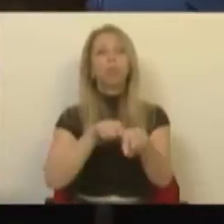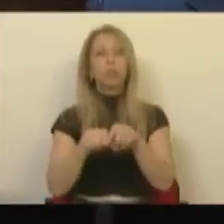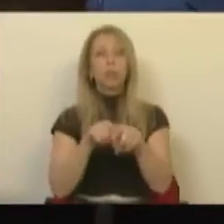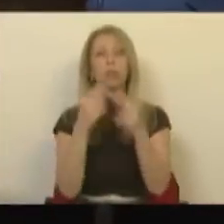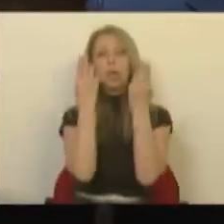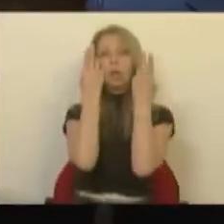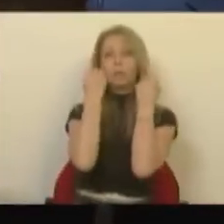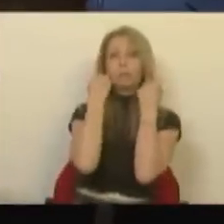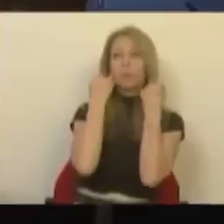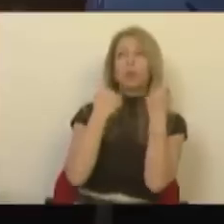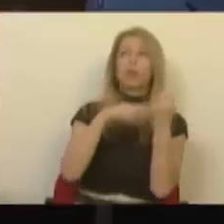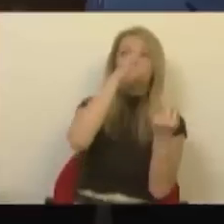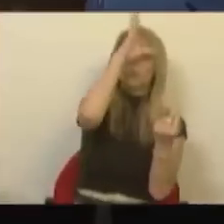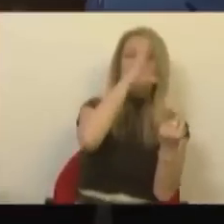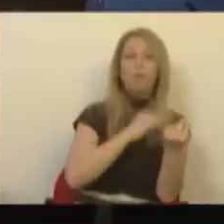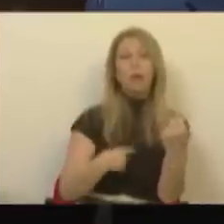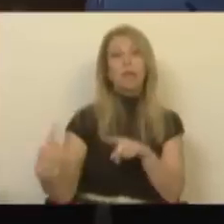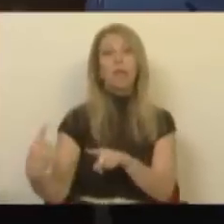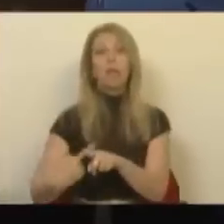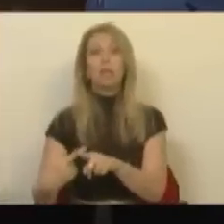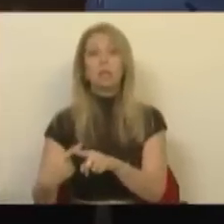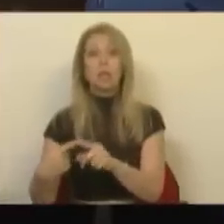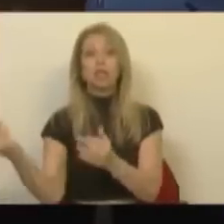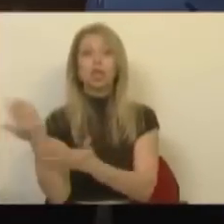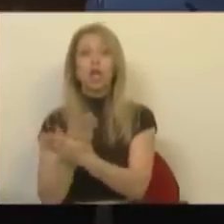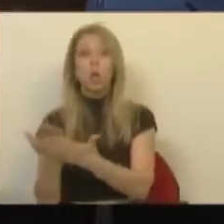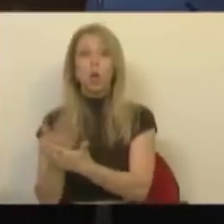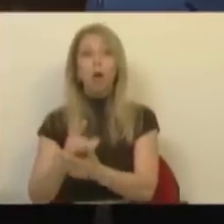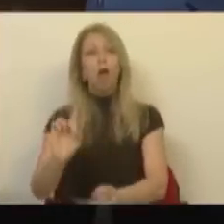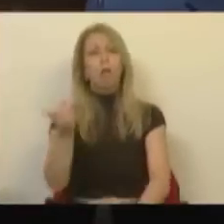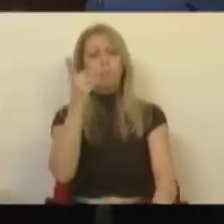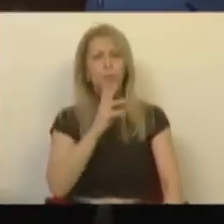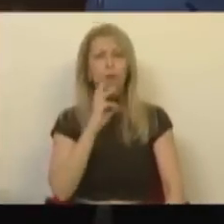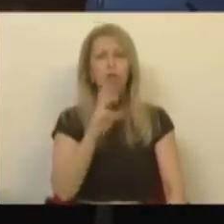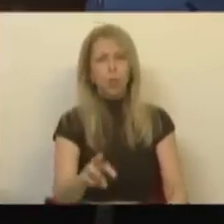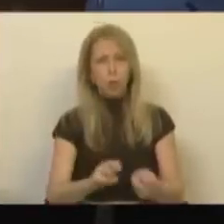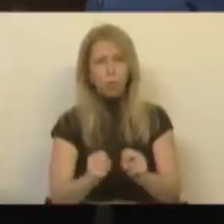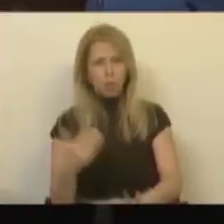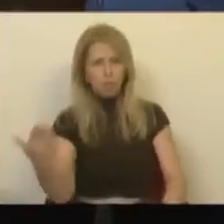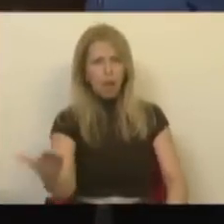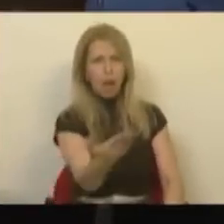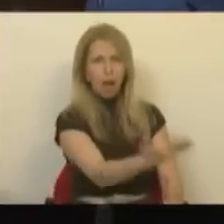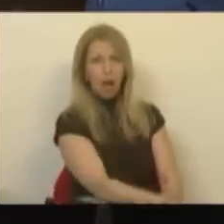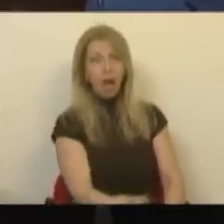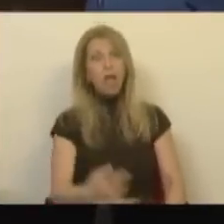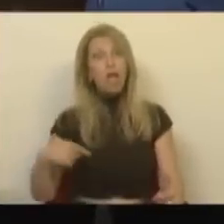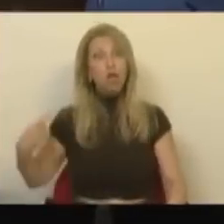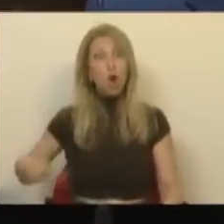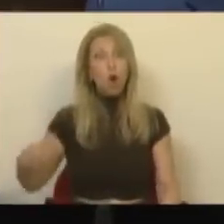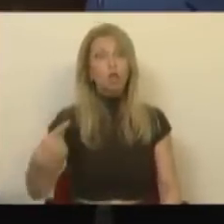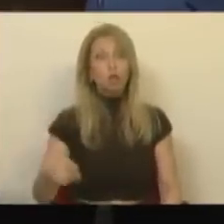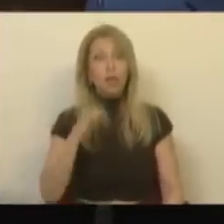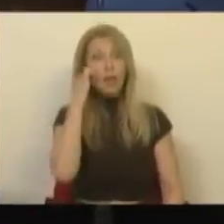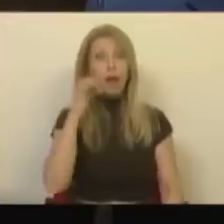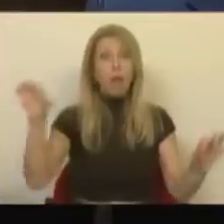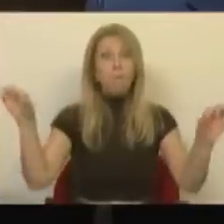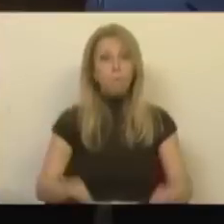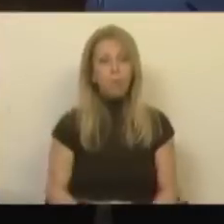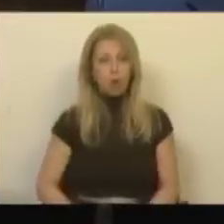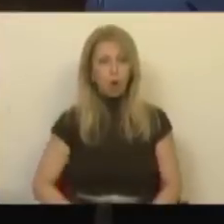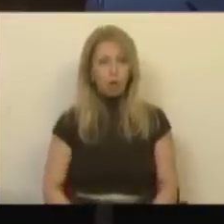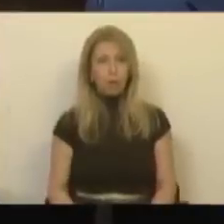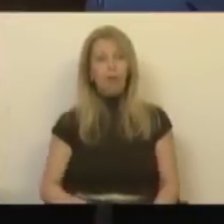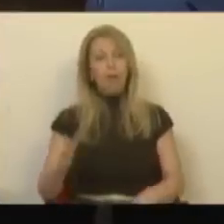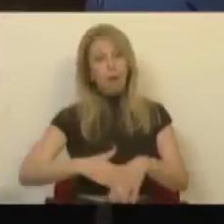aos interesses dos grupos económicos ao invés de responder aos problemas que aí estão e que se agravam todos os dias a saída